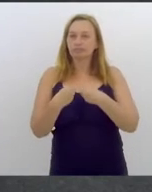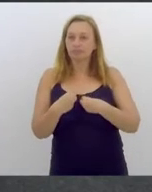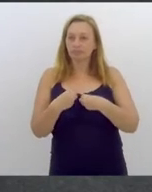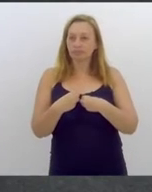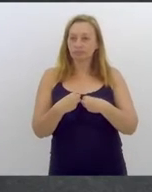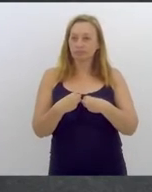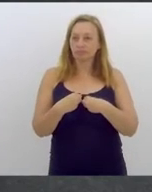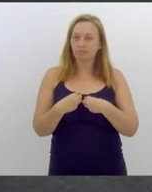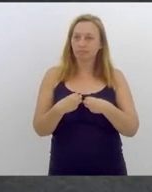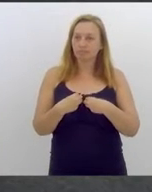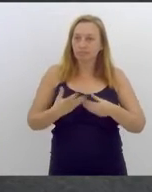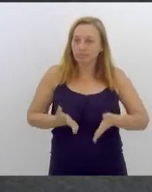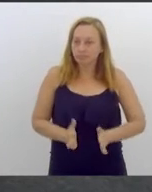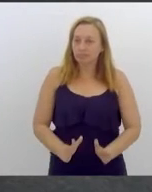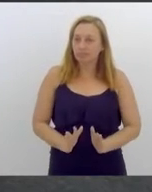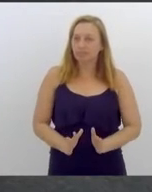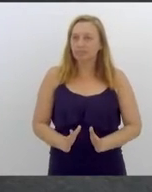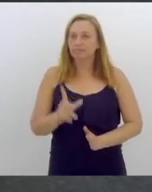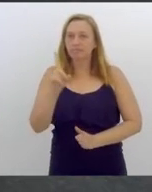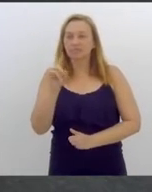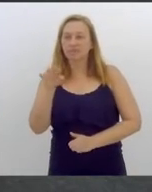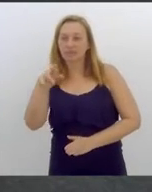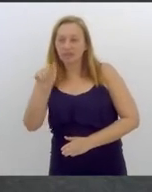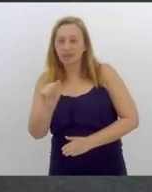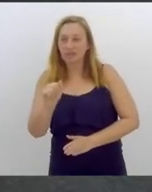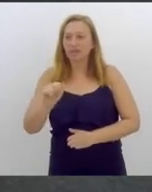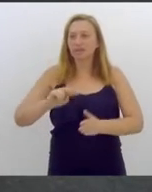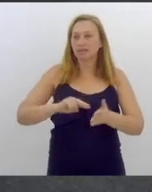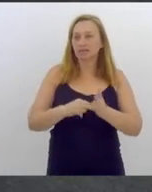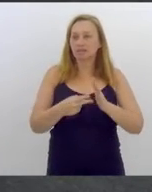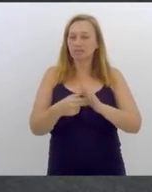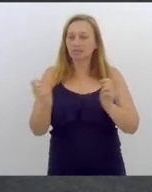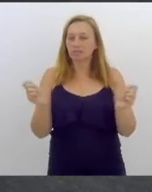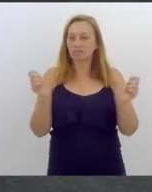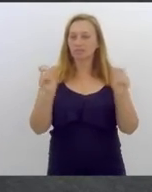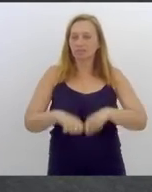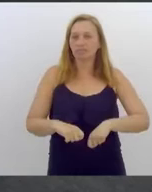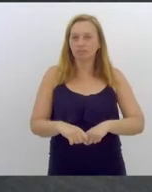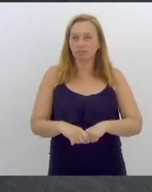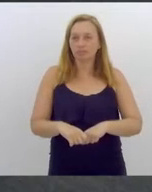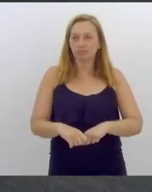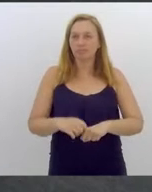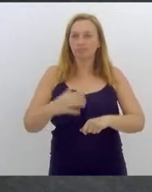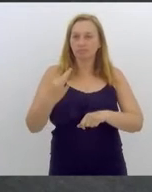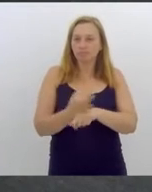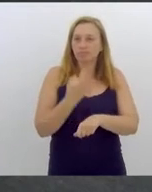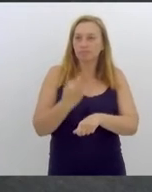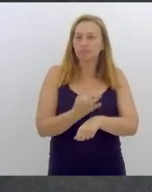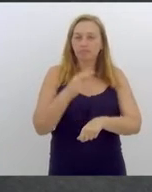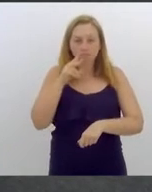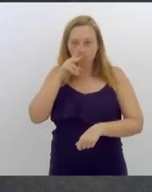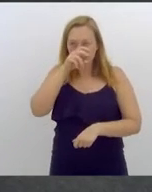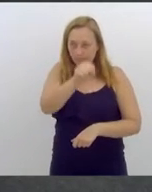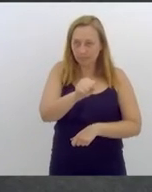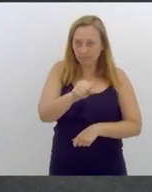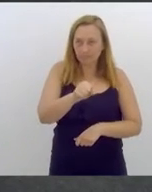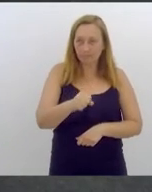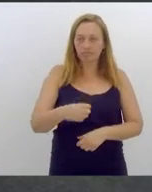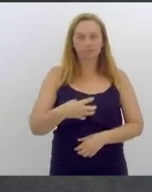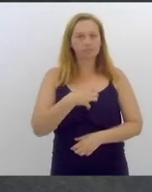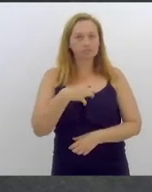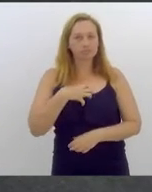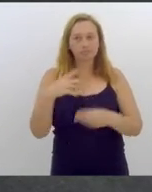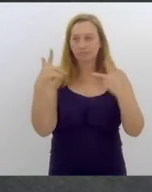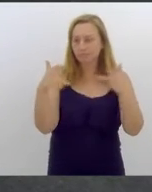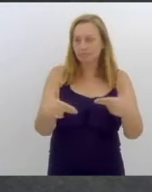a essa passagem Dandara é sinônimo de potencialidade resistência e força me sinto assim